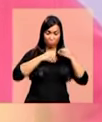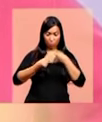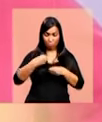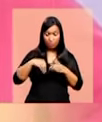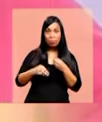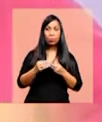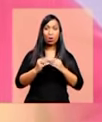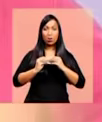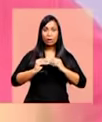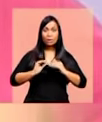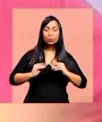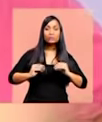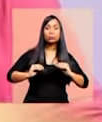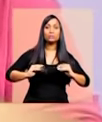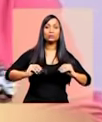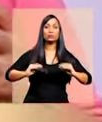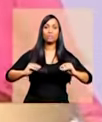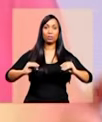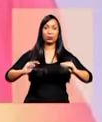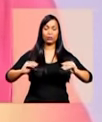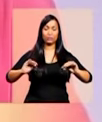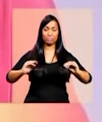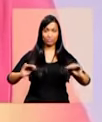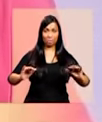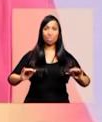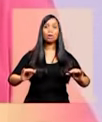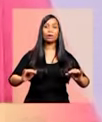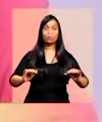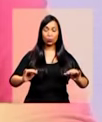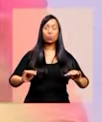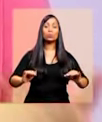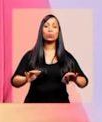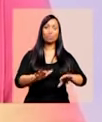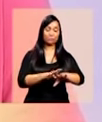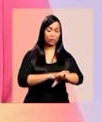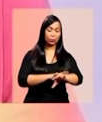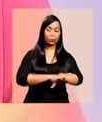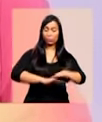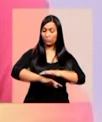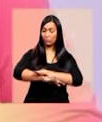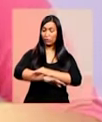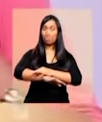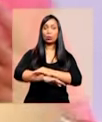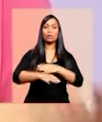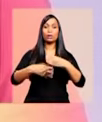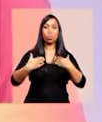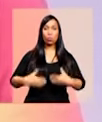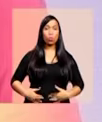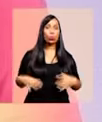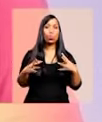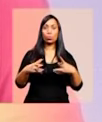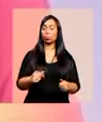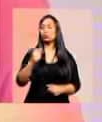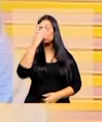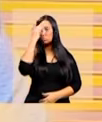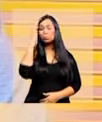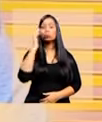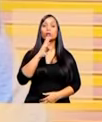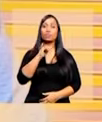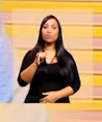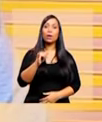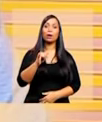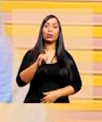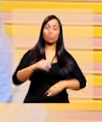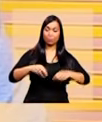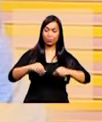esses quatro se desintegram, eles se decompõem dessa estrutura, que formam os tecidos, que formam a carcaça de todos os seres vivos, e